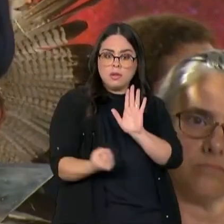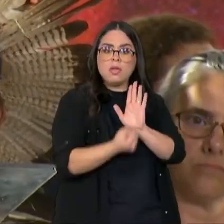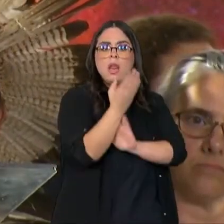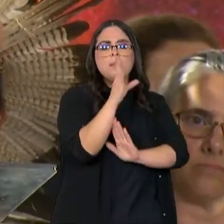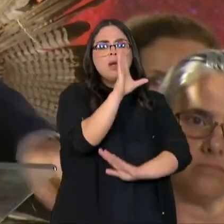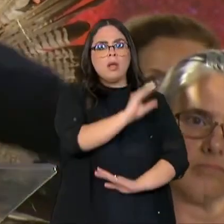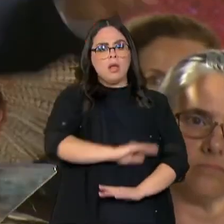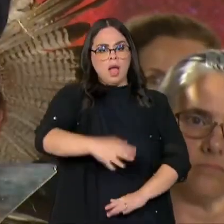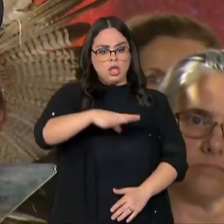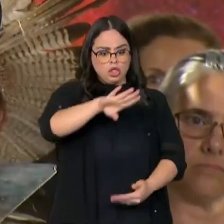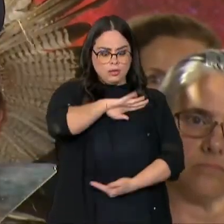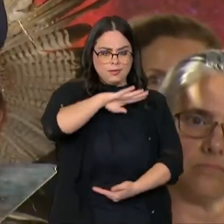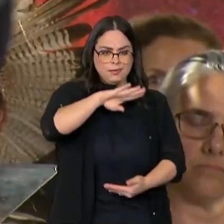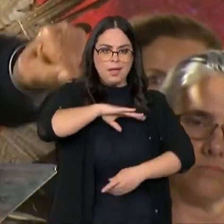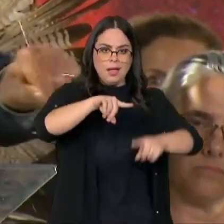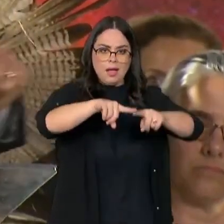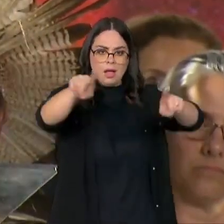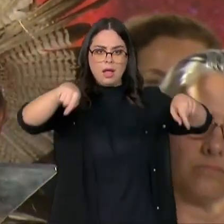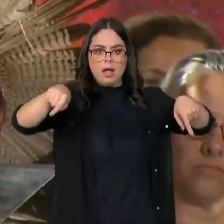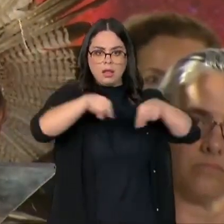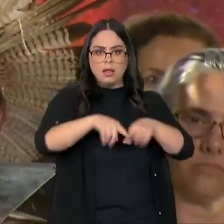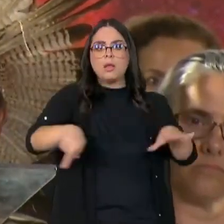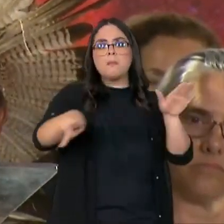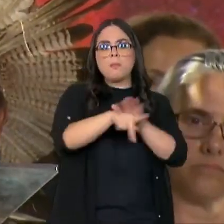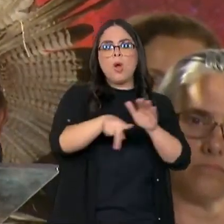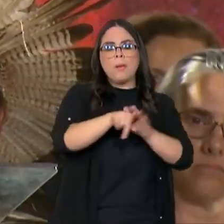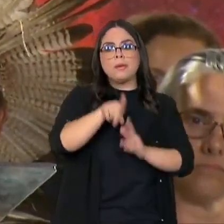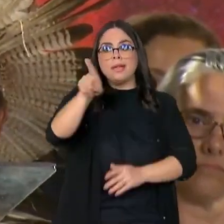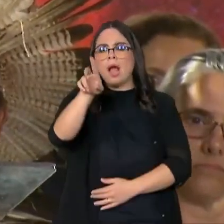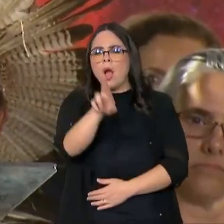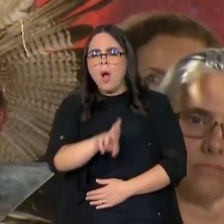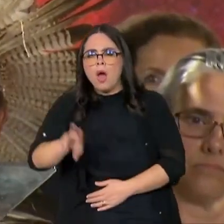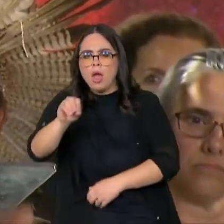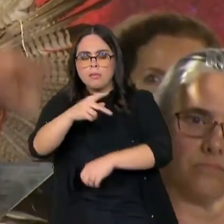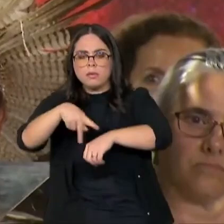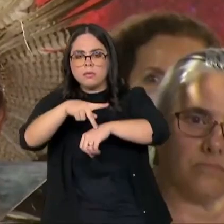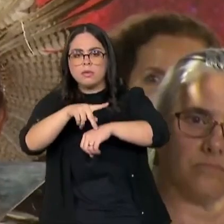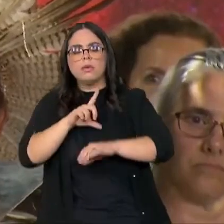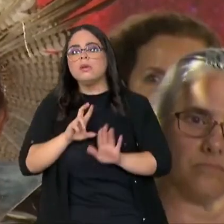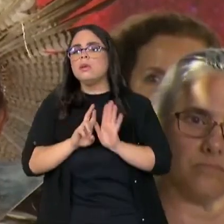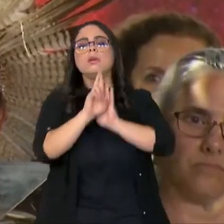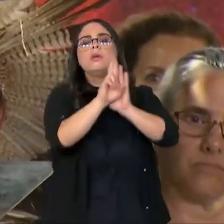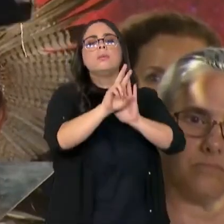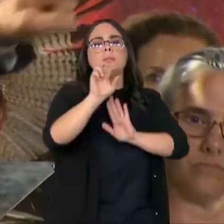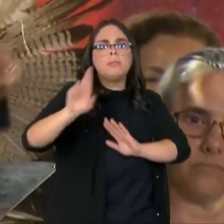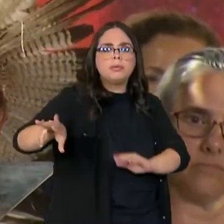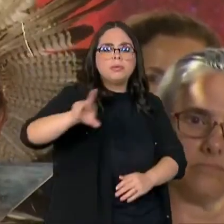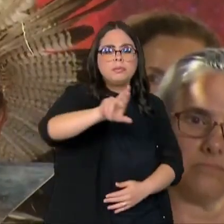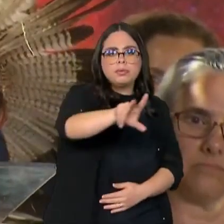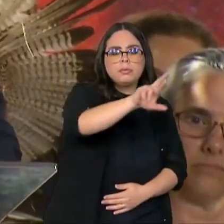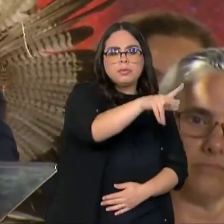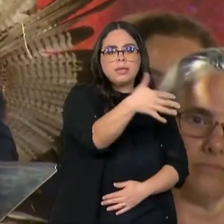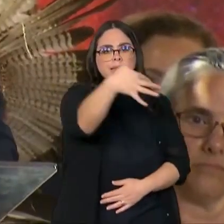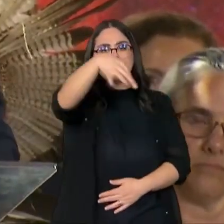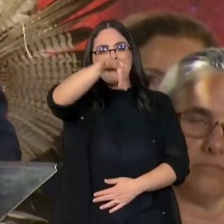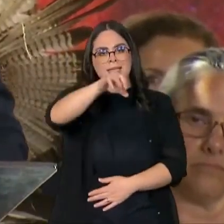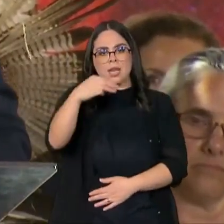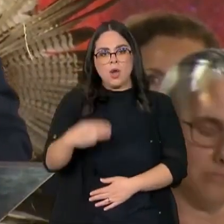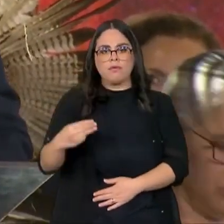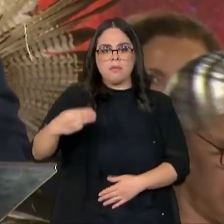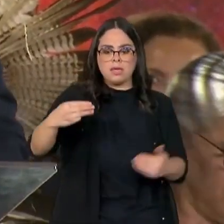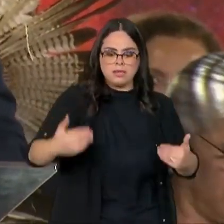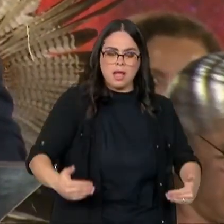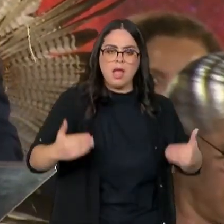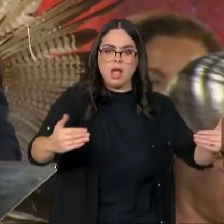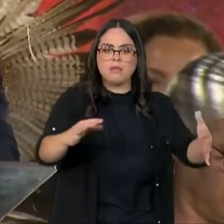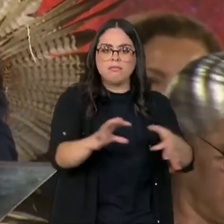sala de situação em Boa Vista, Roraima, com a representação de 19 ministérios, para que a